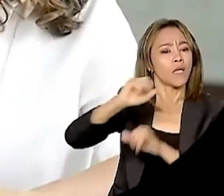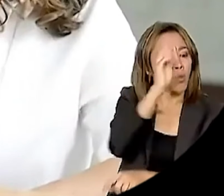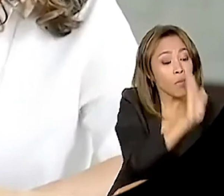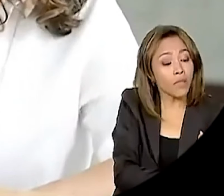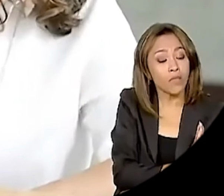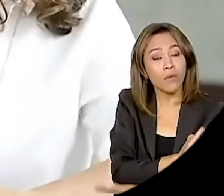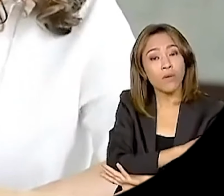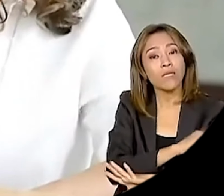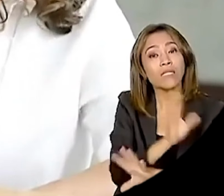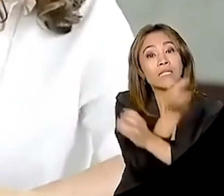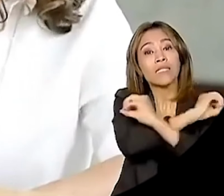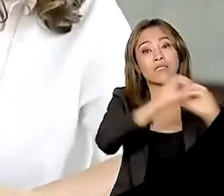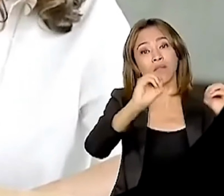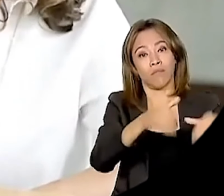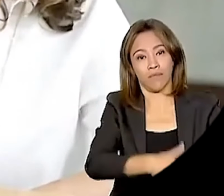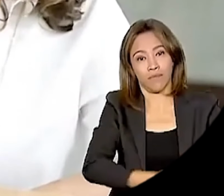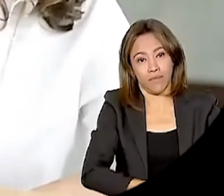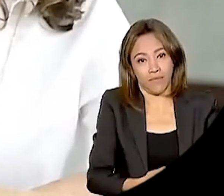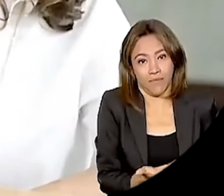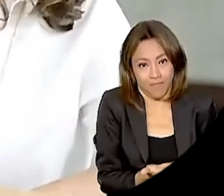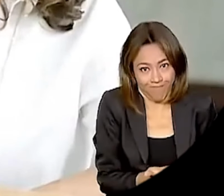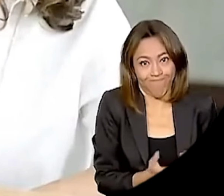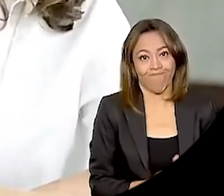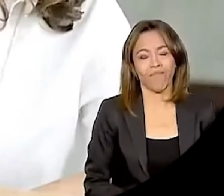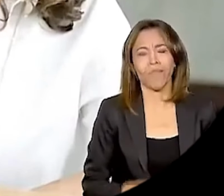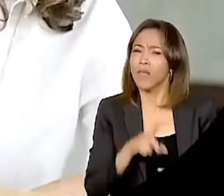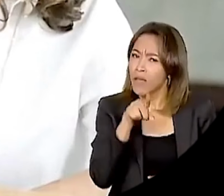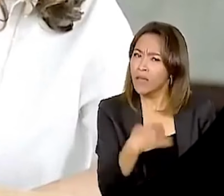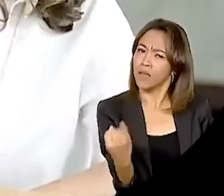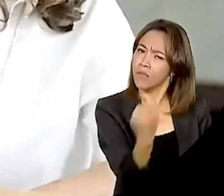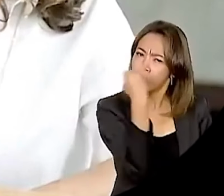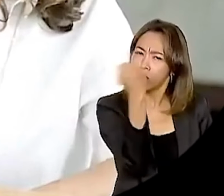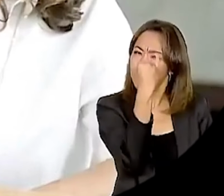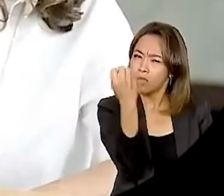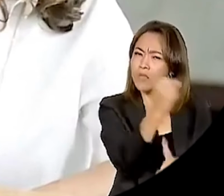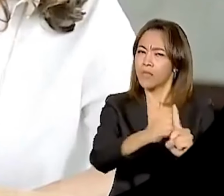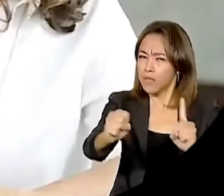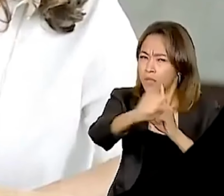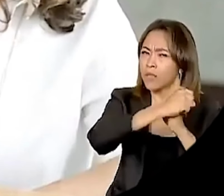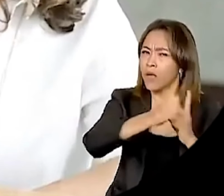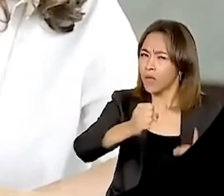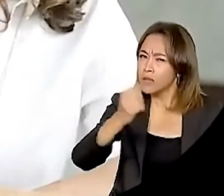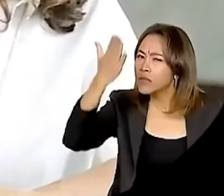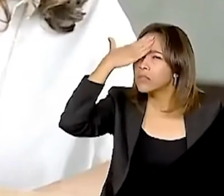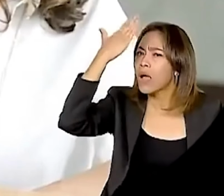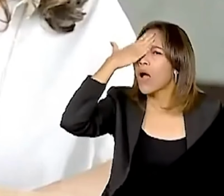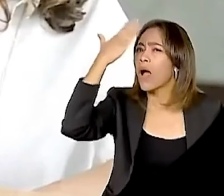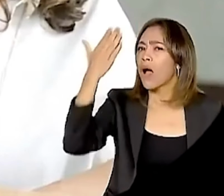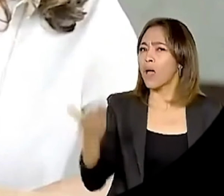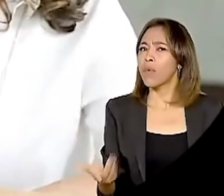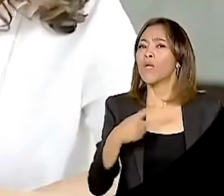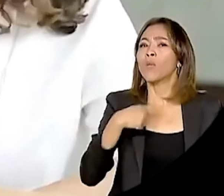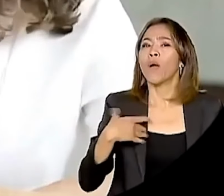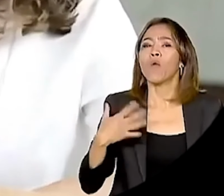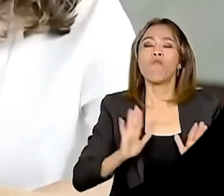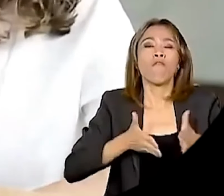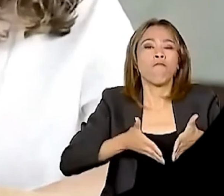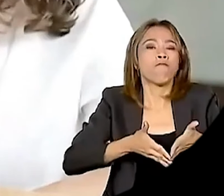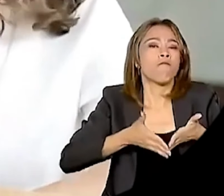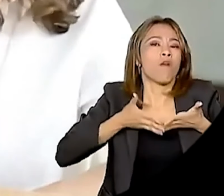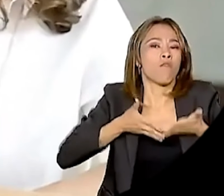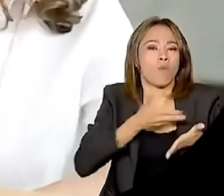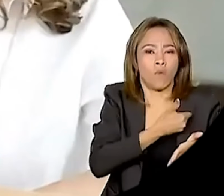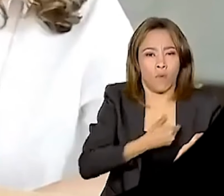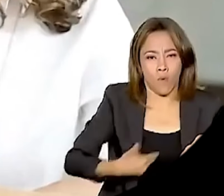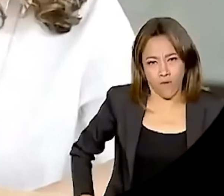julho deste ano 820 mil beneficiários do Bolsa Família por supostas irregularidades. Então, pessoal, Janja se emociona